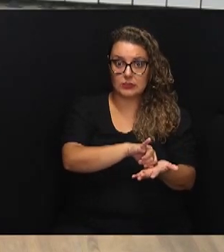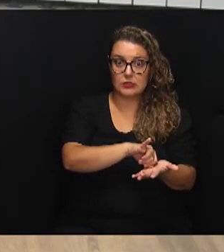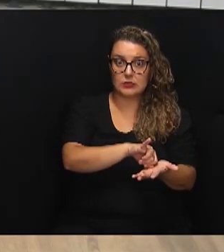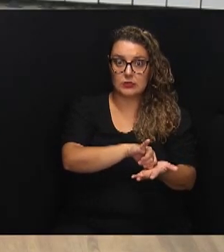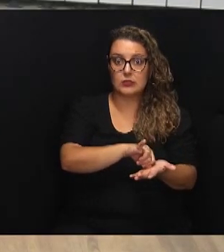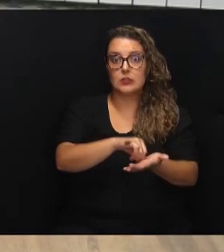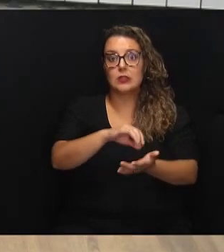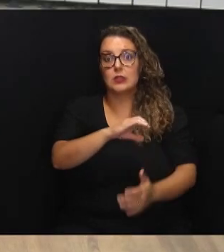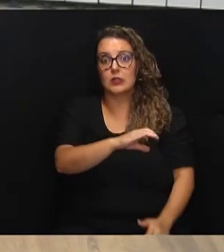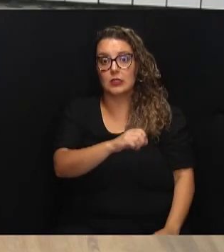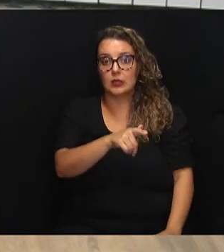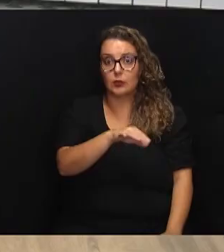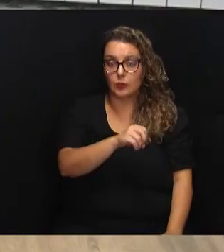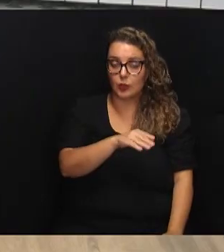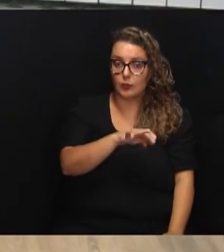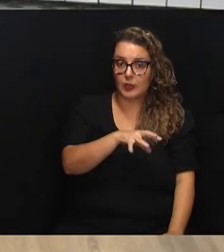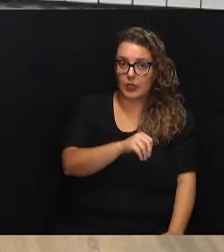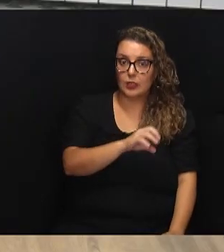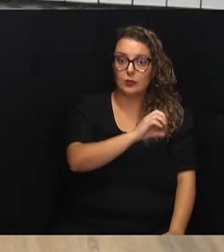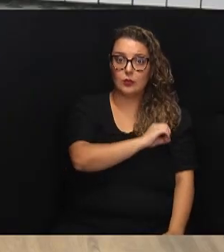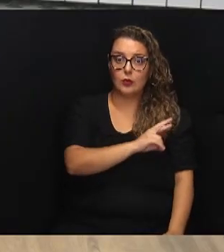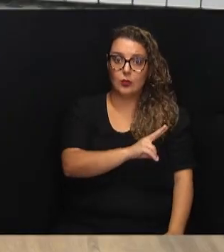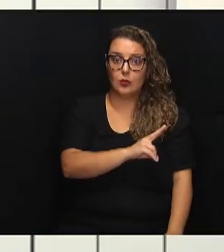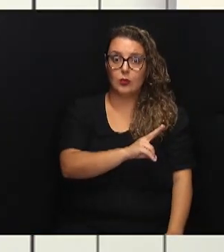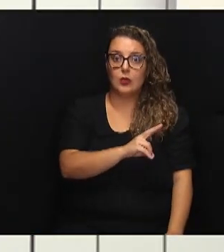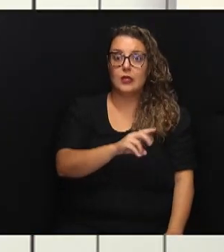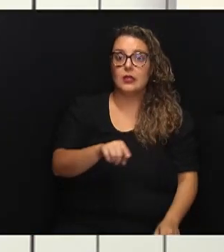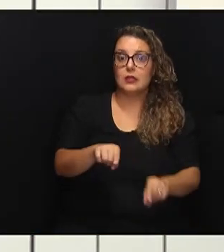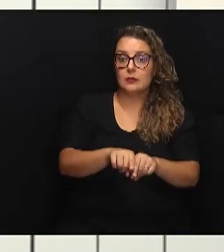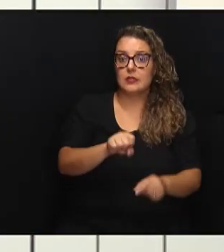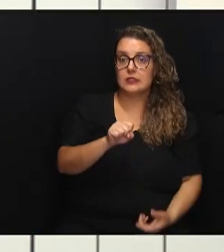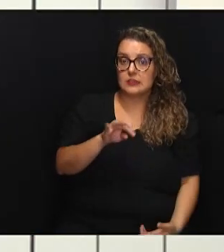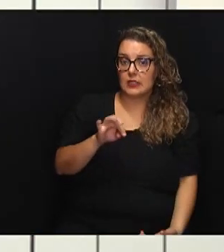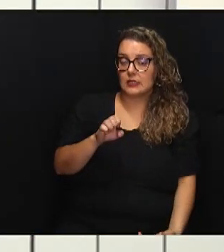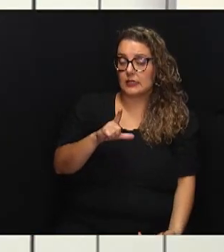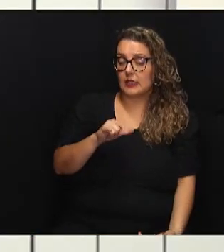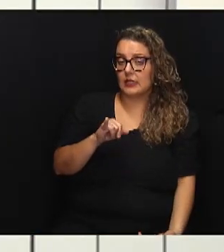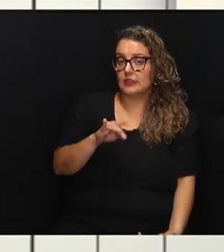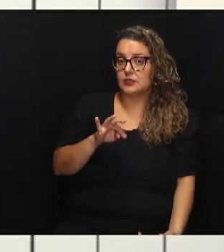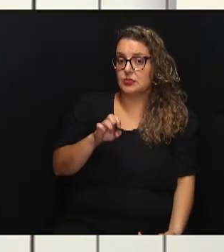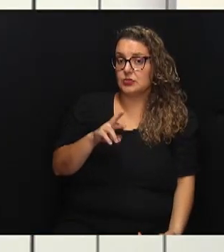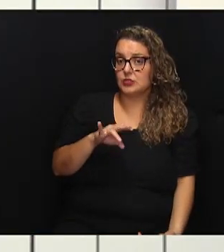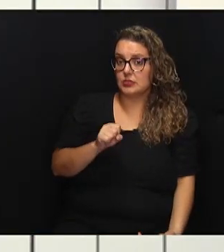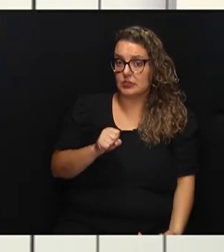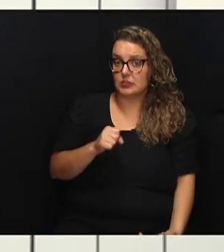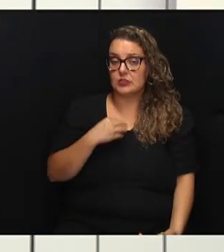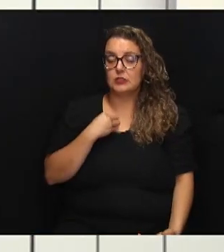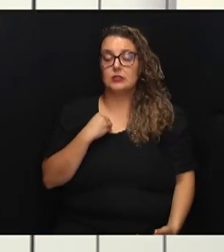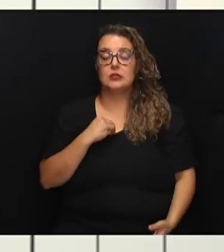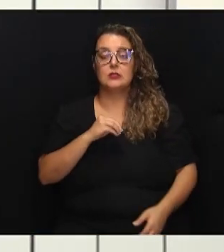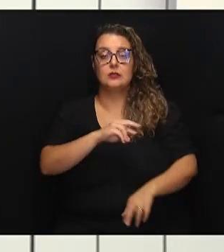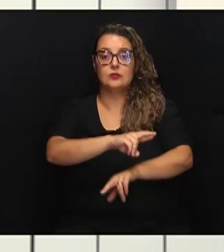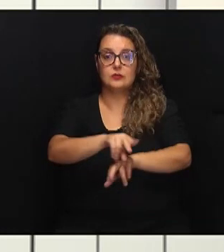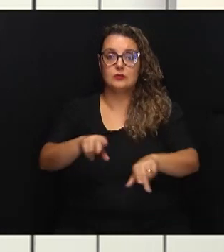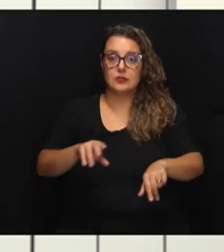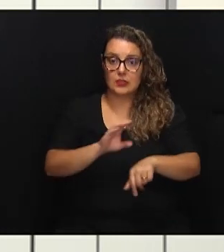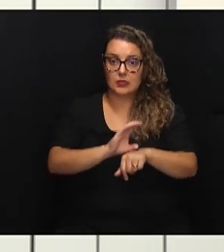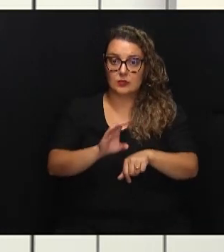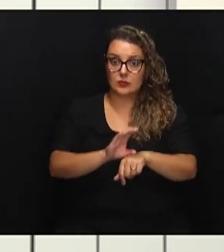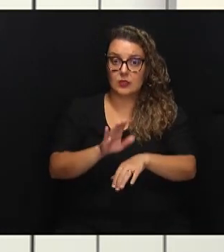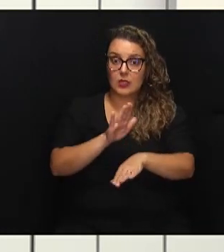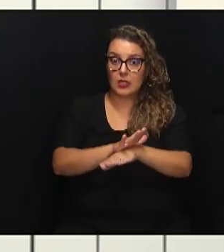Campo Belo, Ouro Verde e Satélite Íris. Olha só, entre os cursos estão